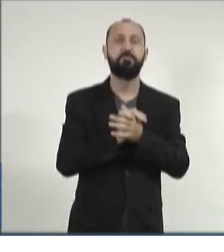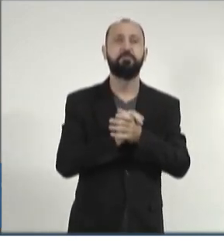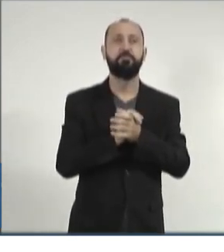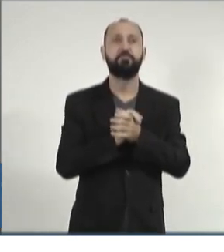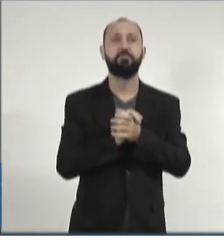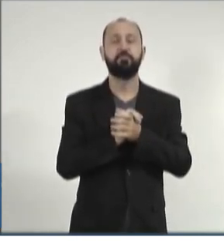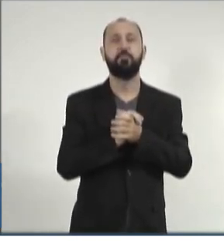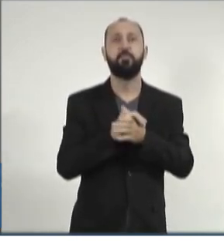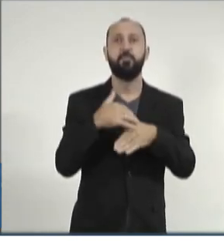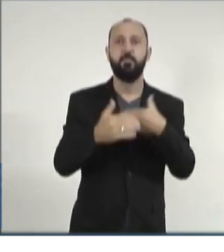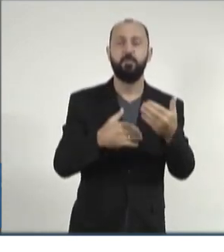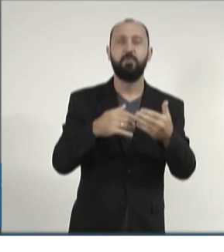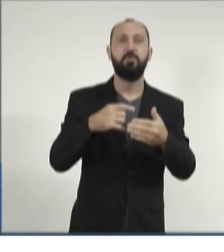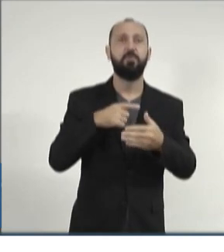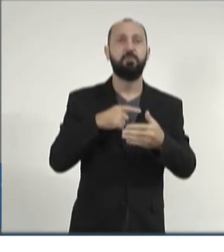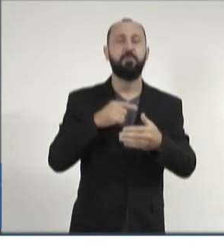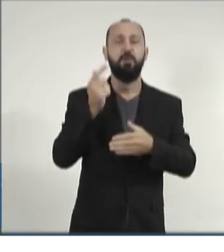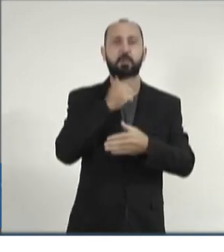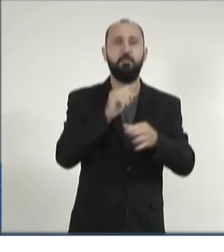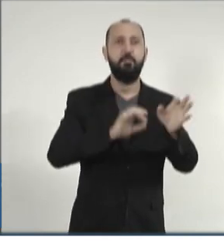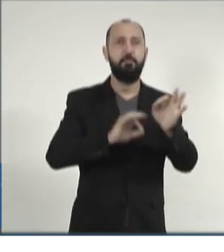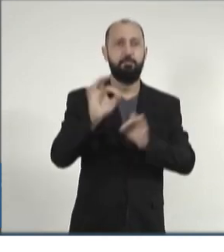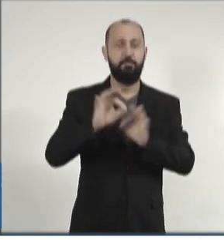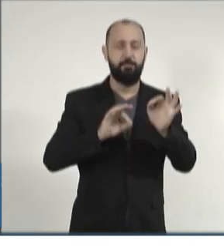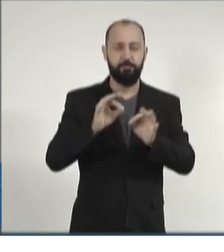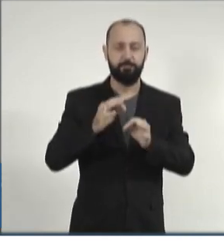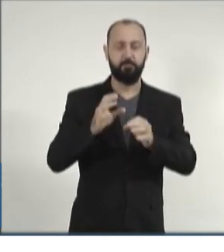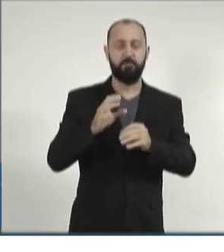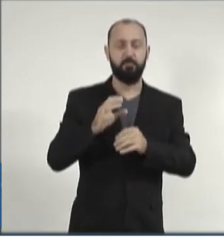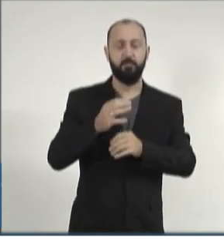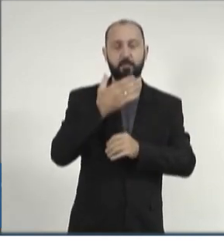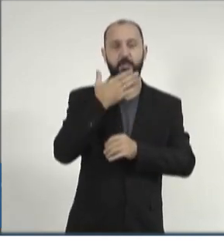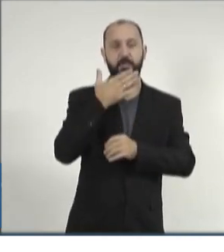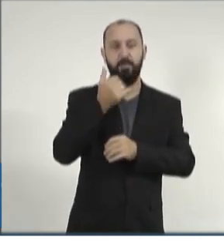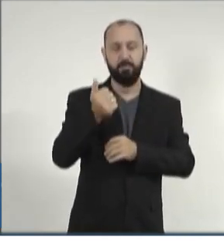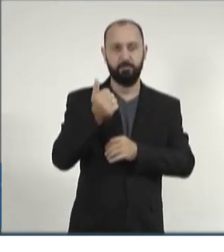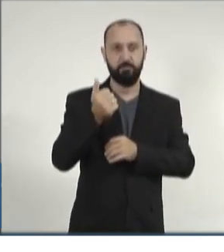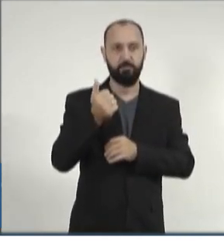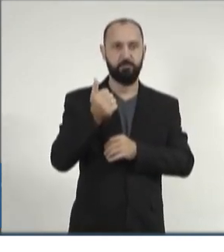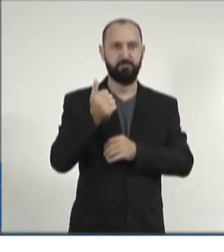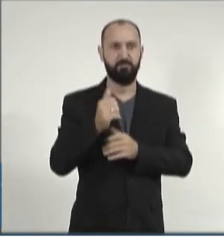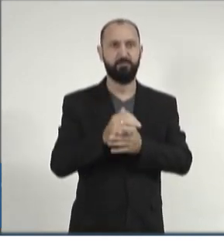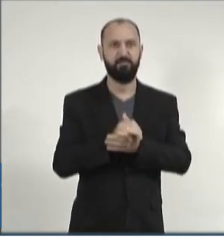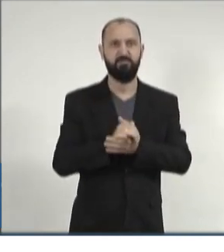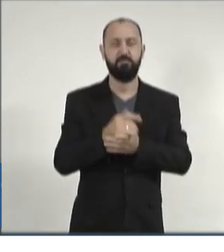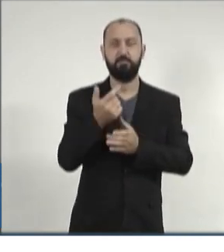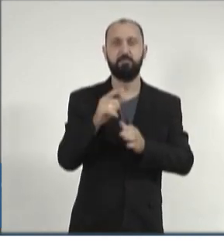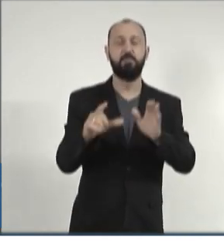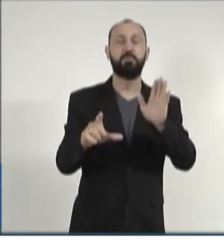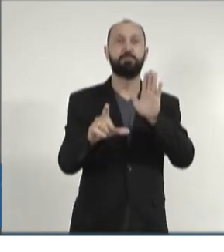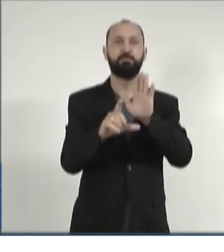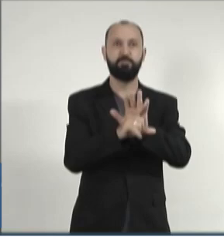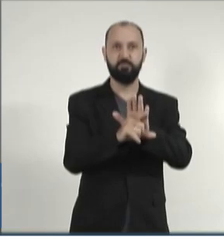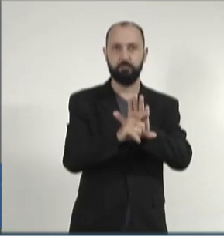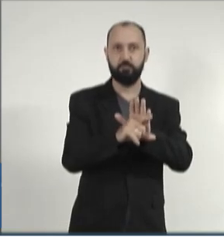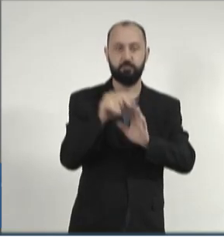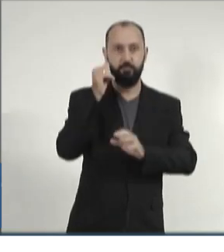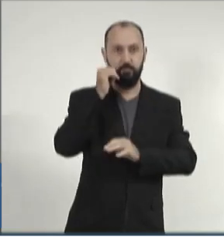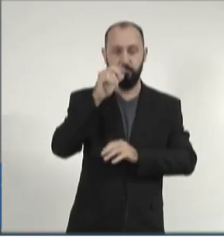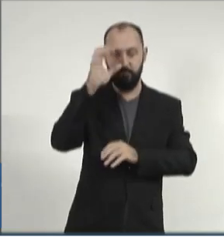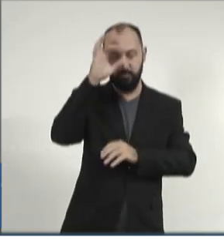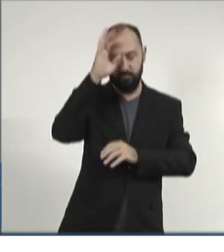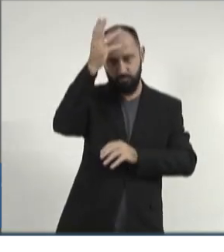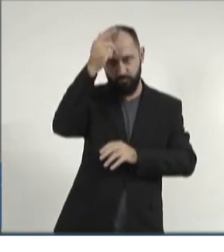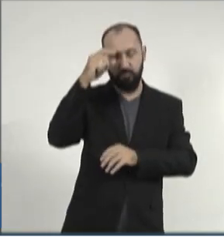daqui muito tempo a gente vai conseguir viver num mundo melhor e num mundo onde não precisa ter Lei Maria da Penha. Porque a Lei Maria da Penha só existe por